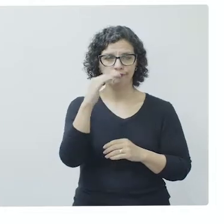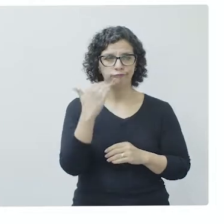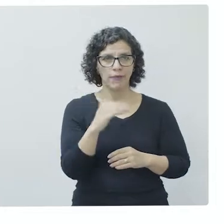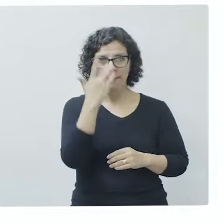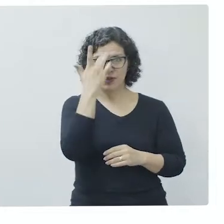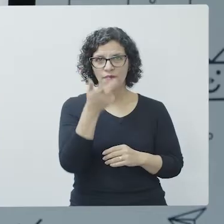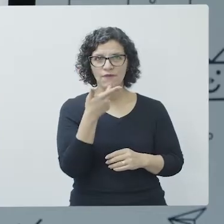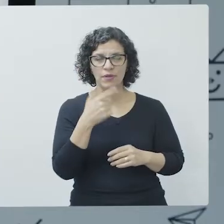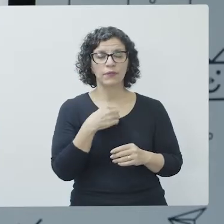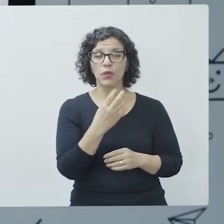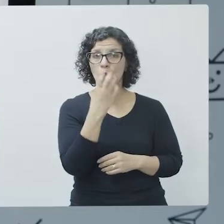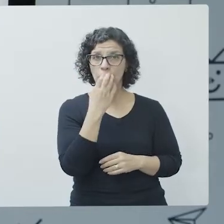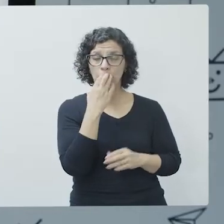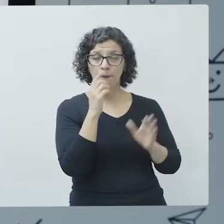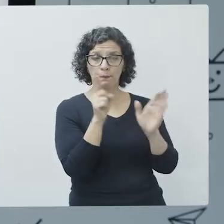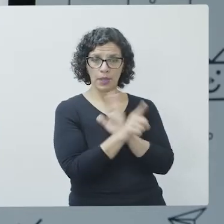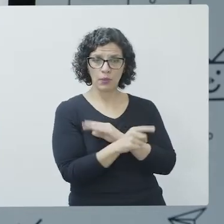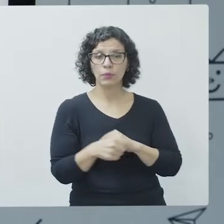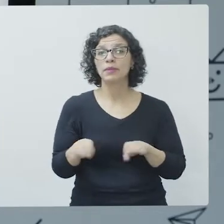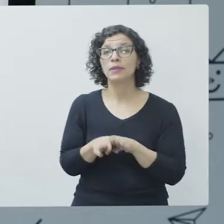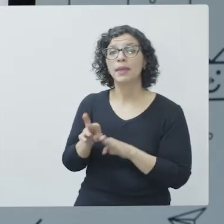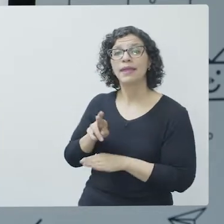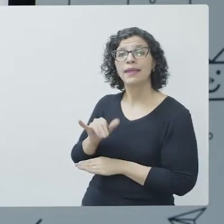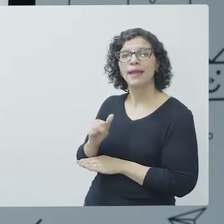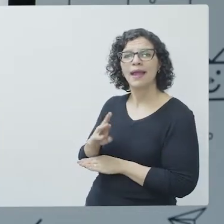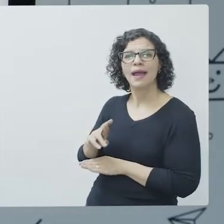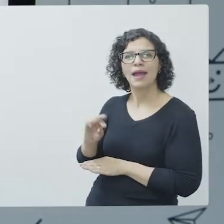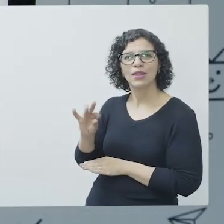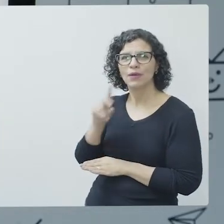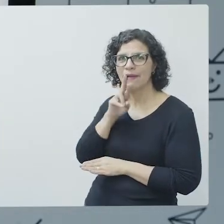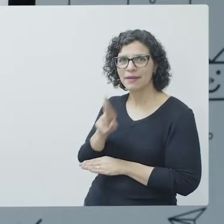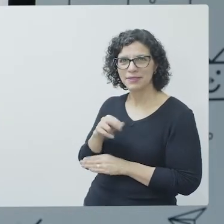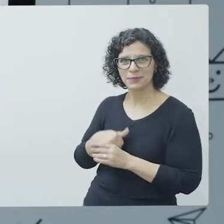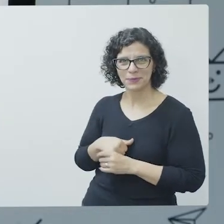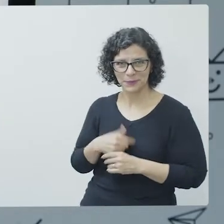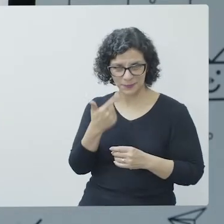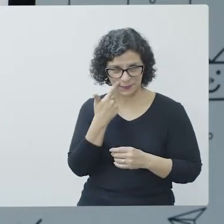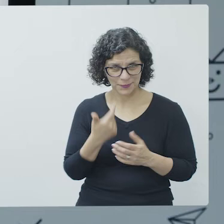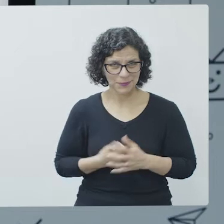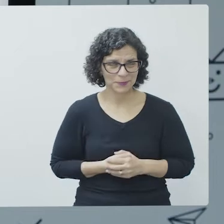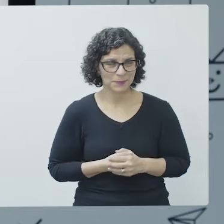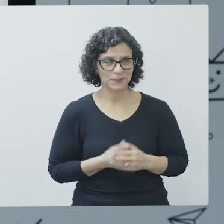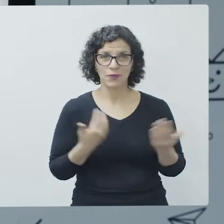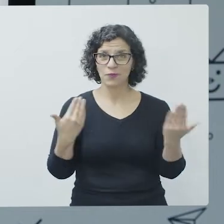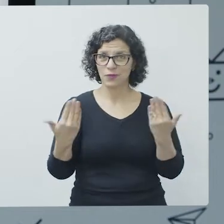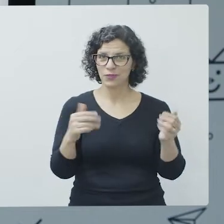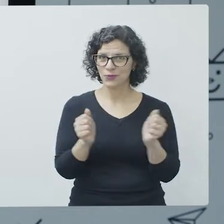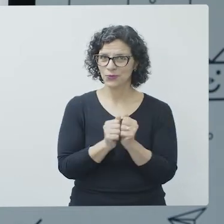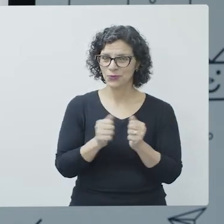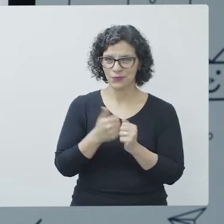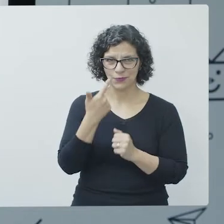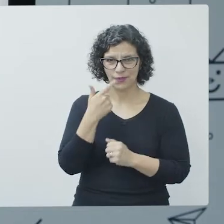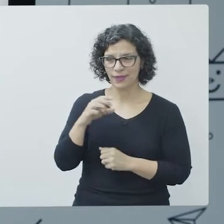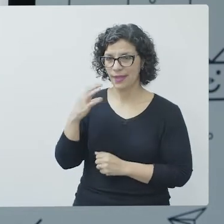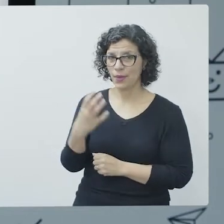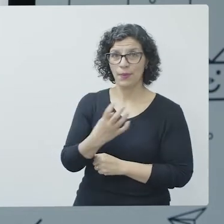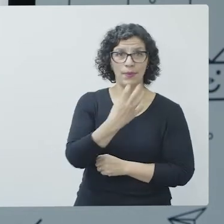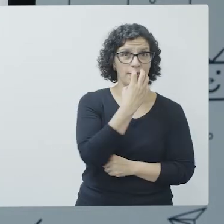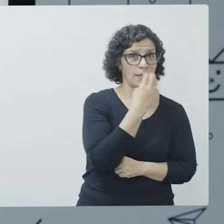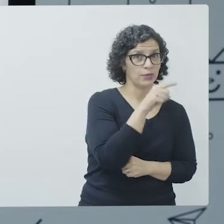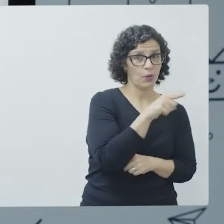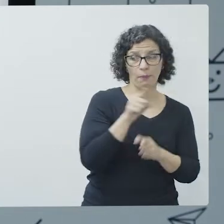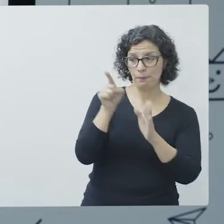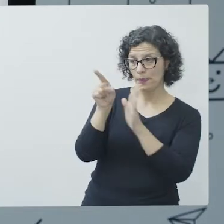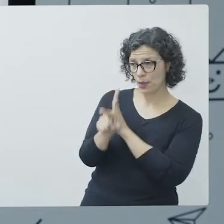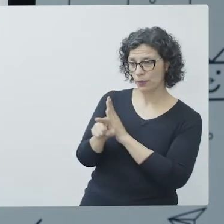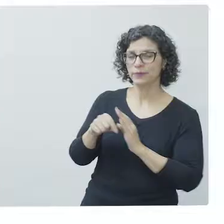pessoas que estão falando. Então eu tenho o cachorro e tenho também o Ricardo, certo? O cachorro e o Ricardo vão trabalhar ali nessa entrevista.